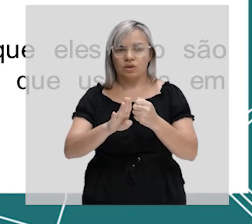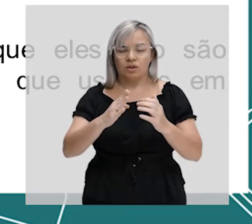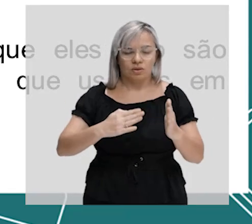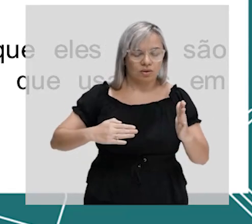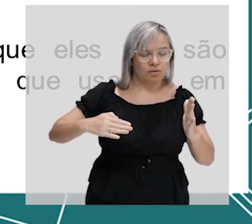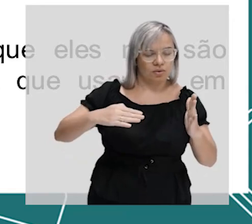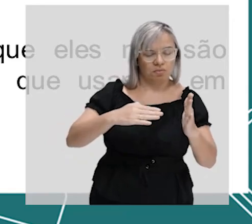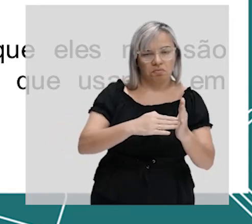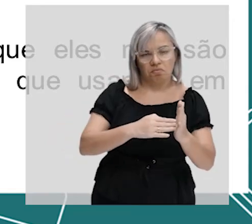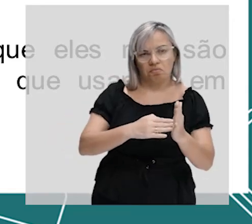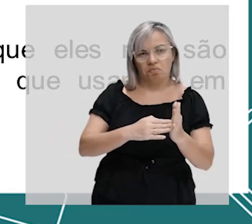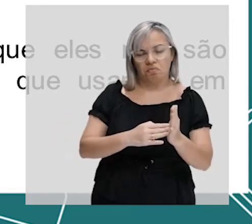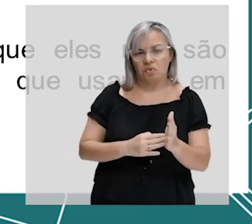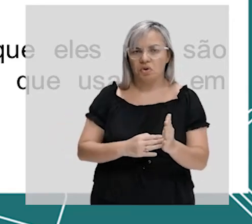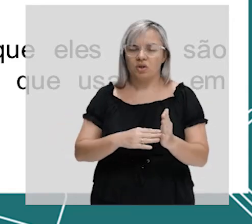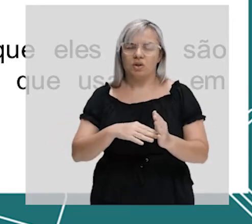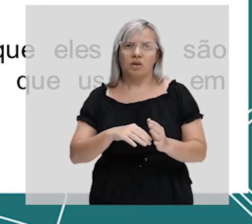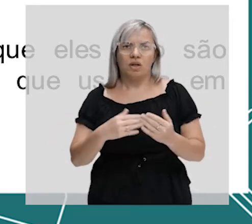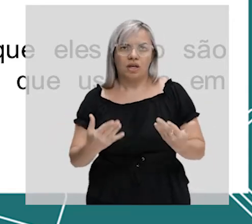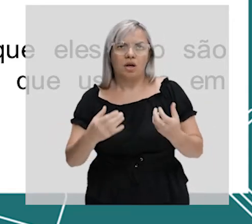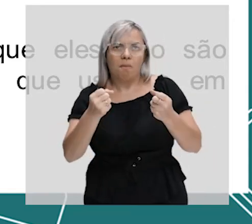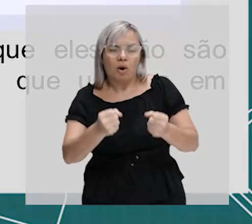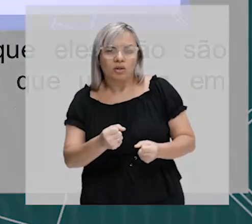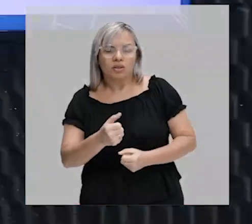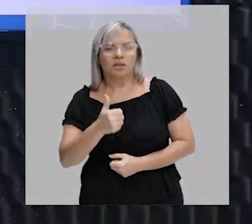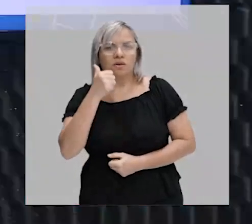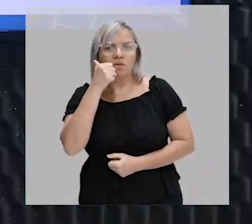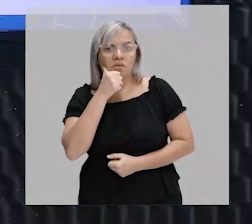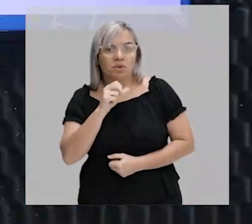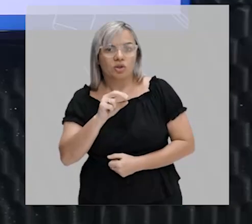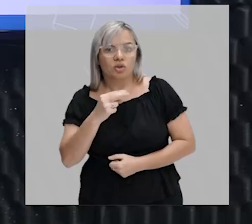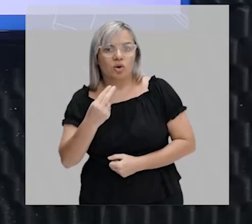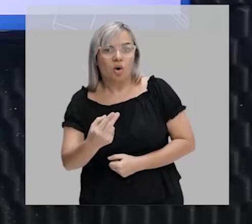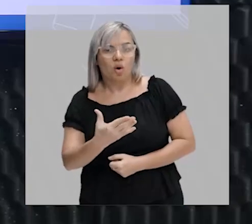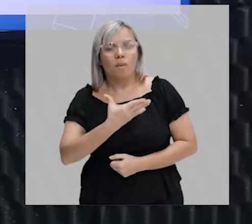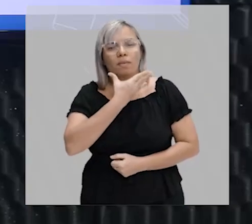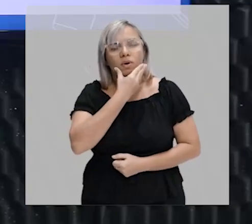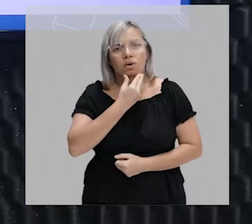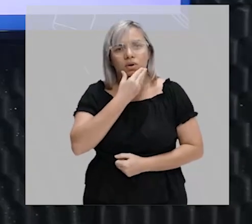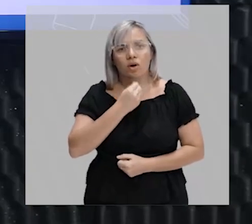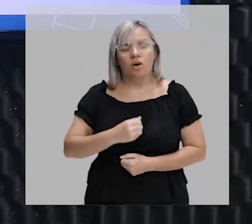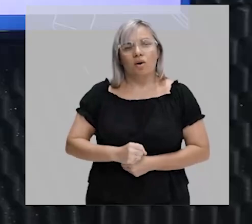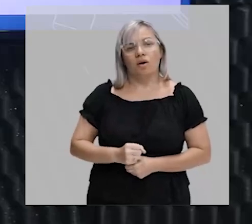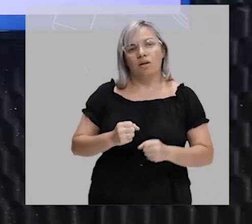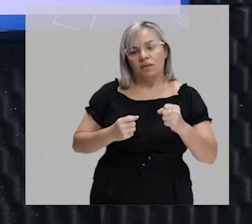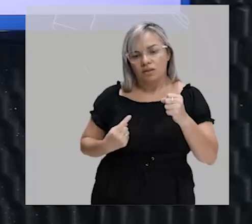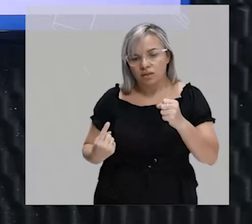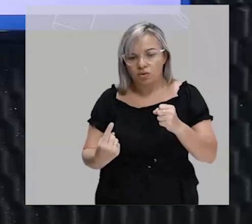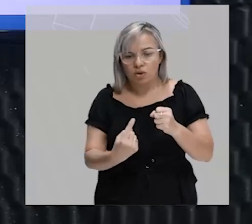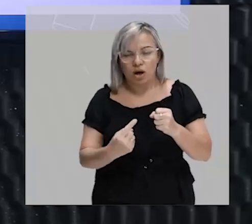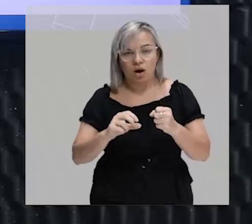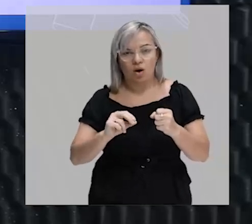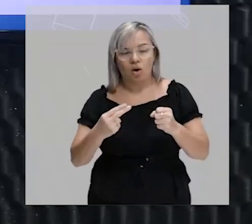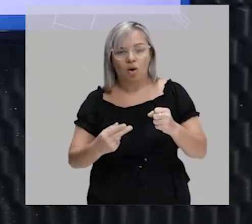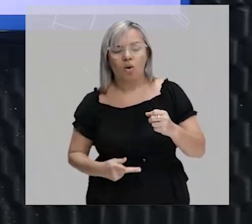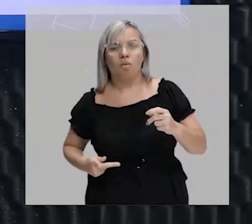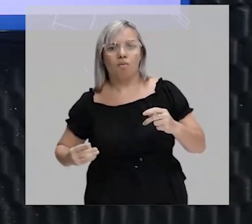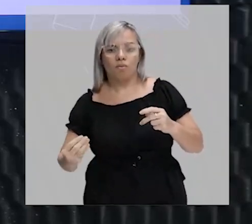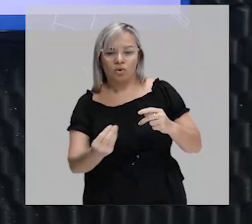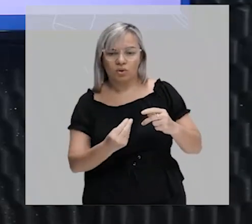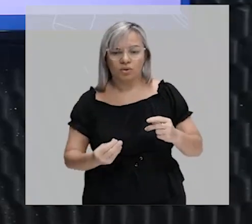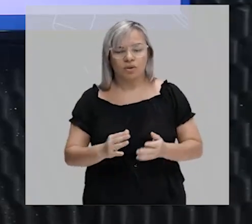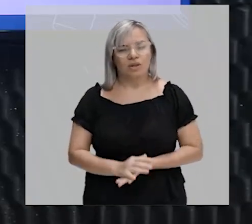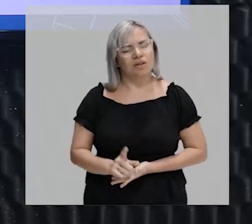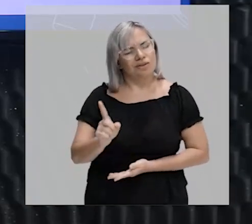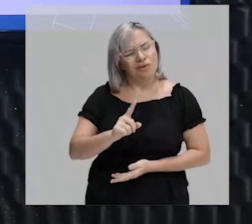delimitando se eles são do gênero masculino, feminino, singular, plural, tá? E não é diferente aqui no espanhol.